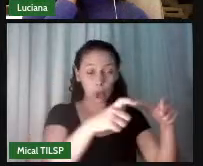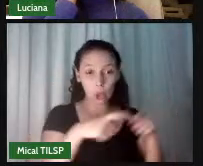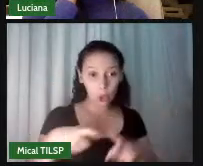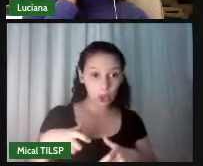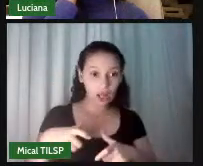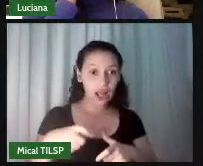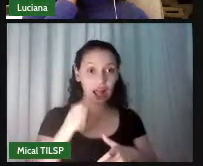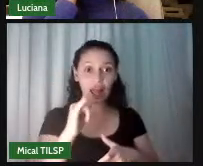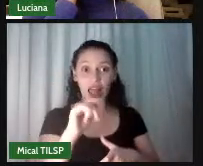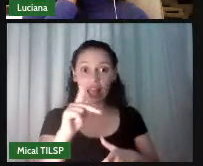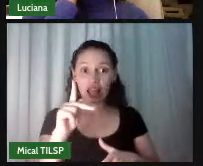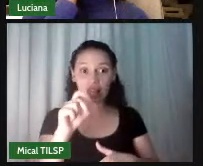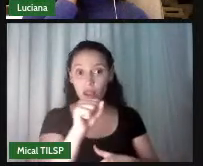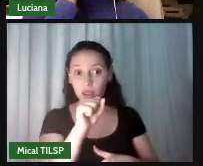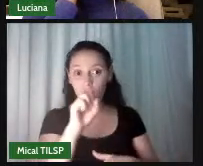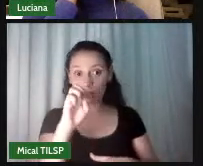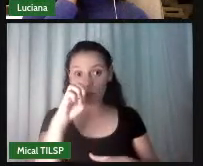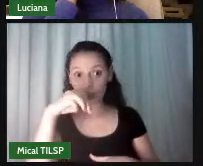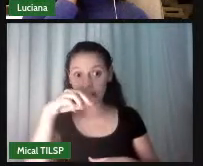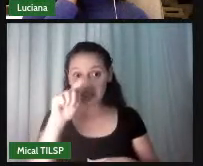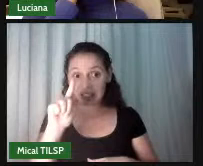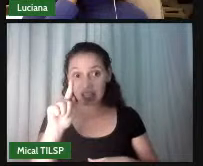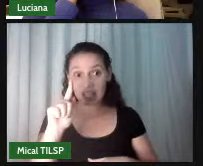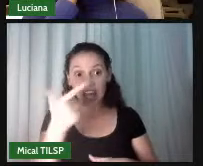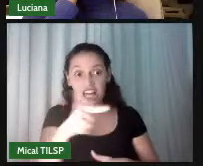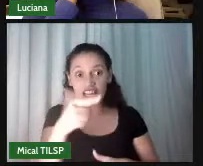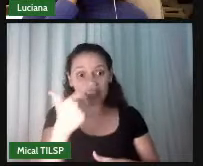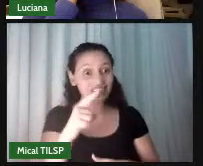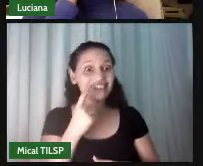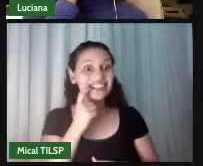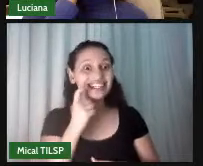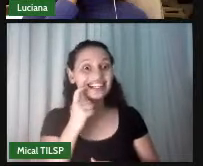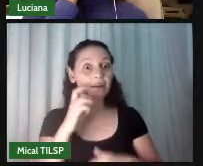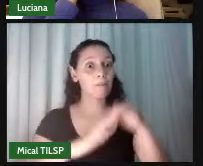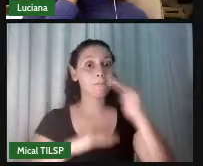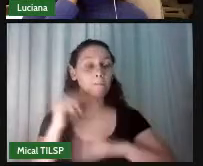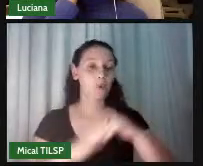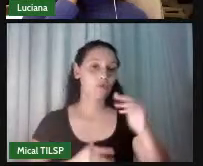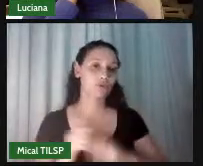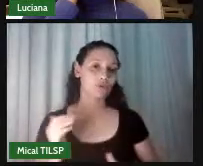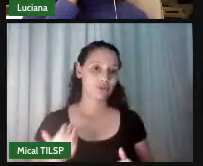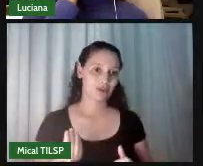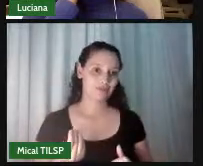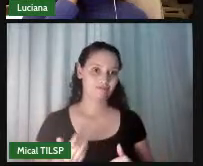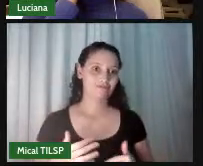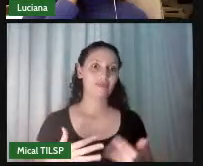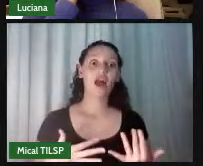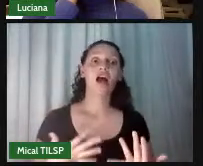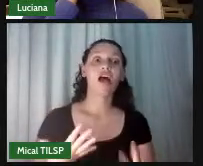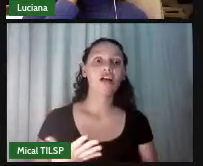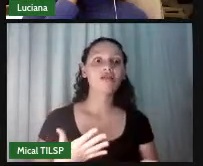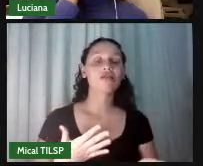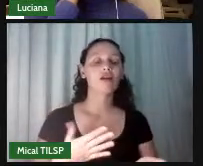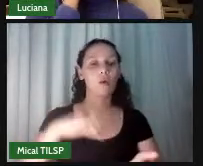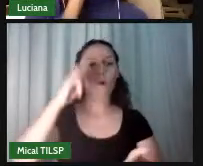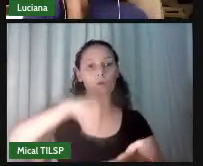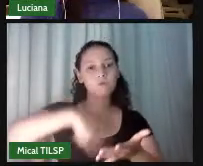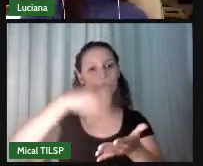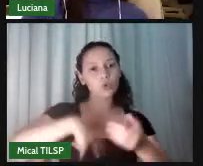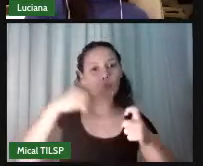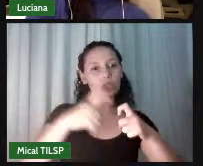têm no seu corpo clínico um cirurgião dentista. Então, aqueles atestados odontológicos, eles são periciados por um